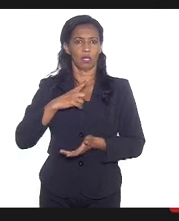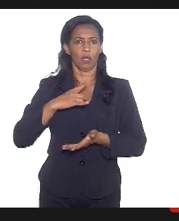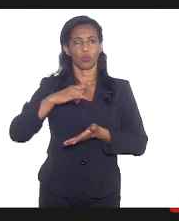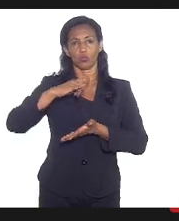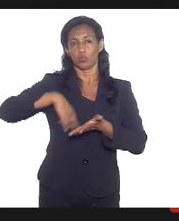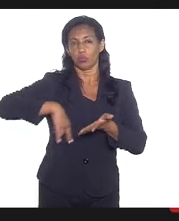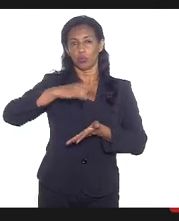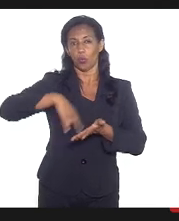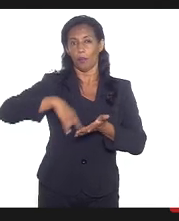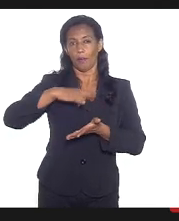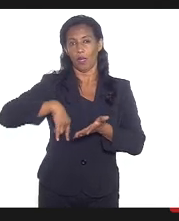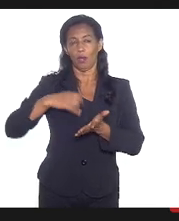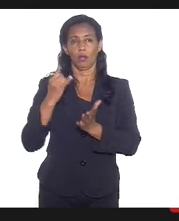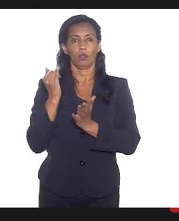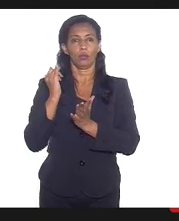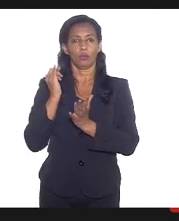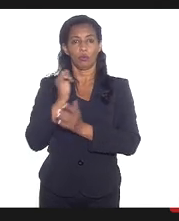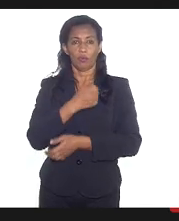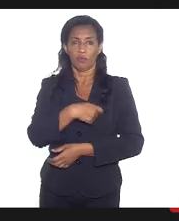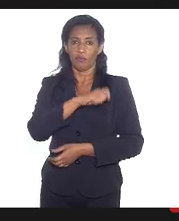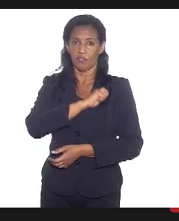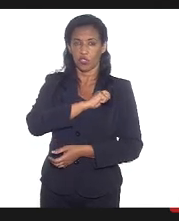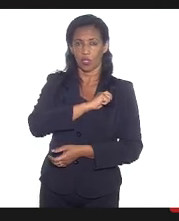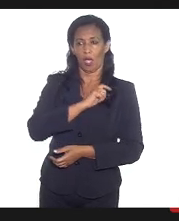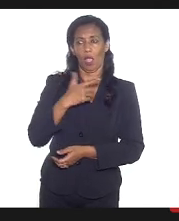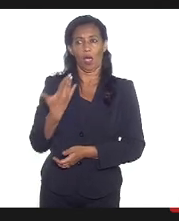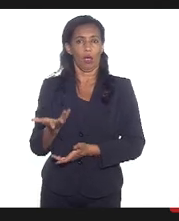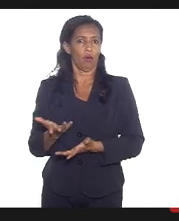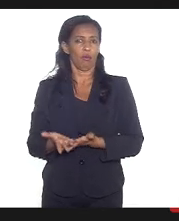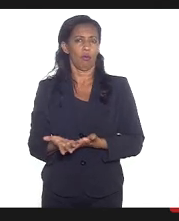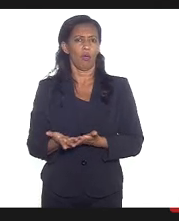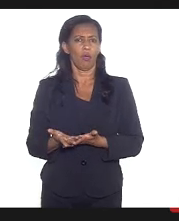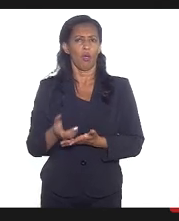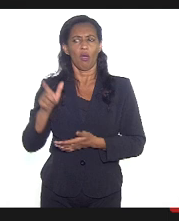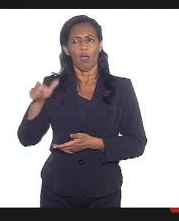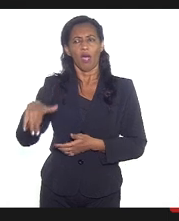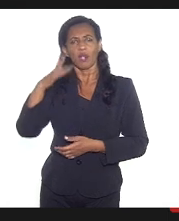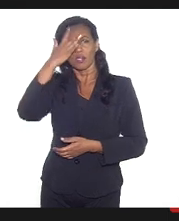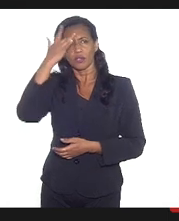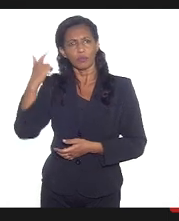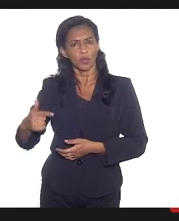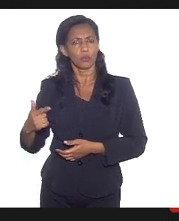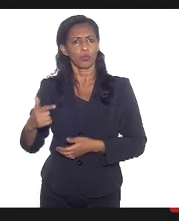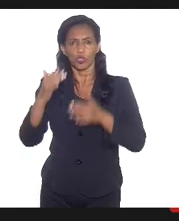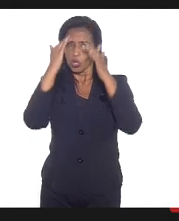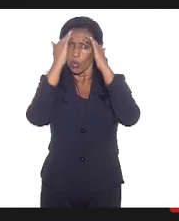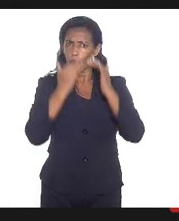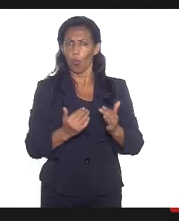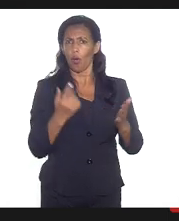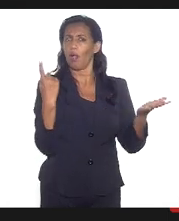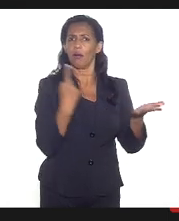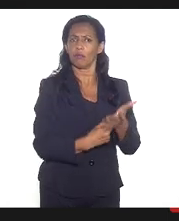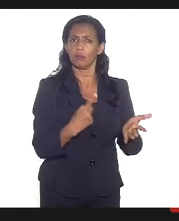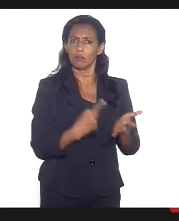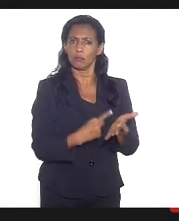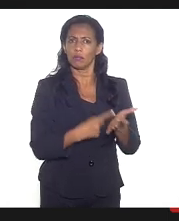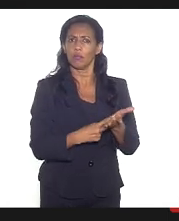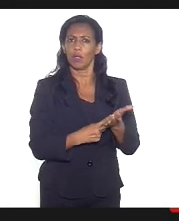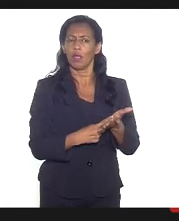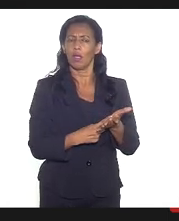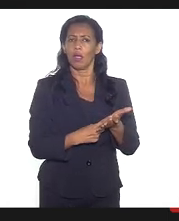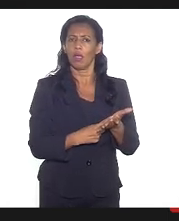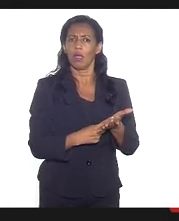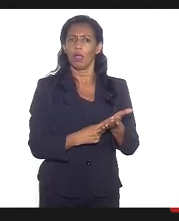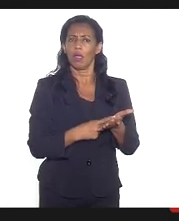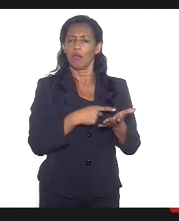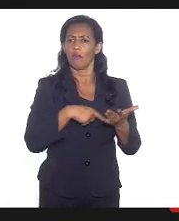regularidade fiscal ou se livrar de alguma medida judicial, aqueles contribuintes que, por acaso, não honrassem seus acordos, seriam encaminhados